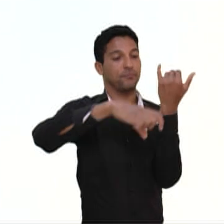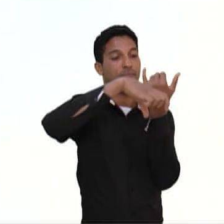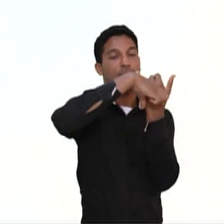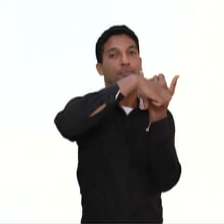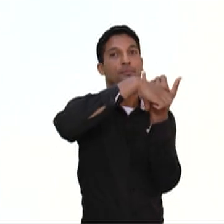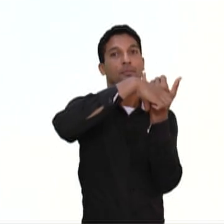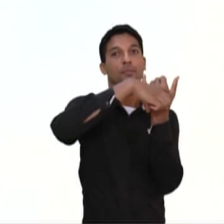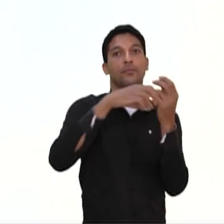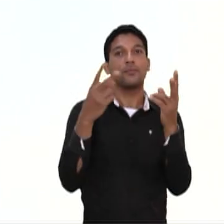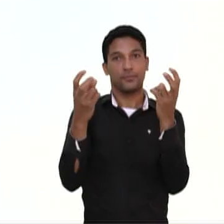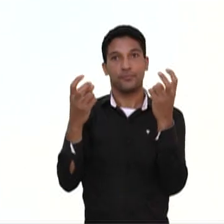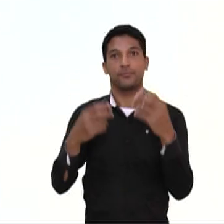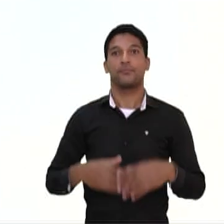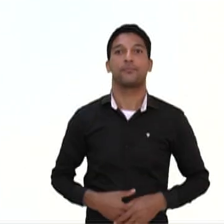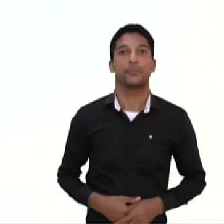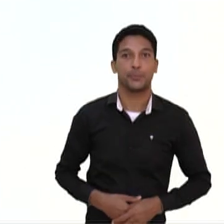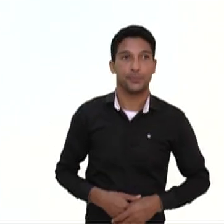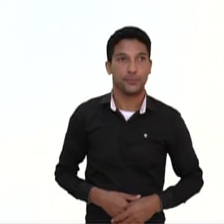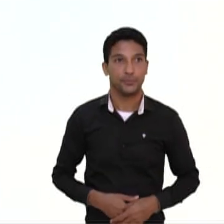zero.